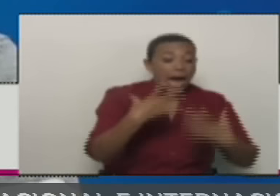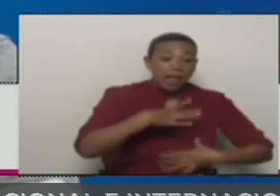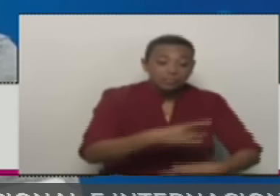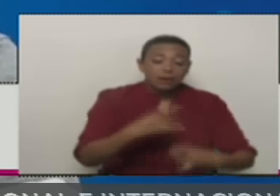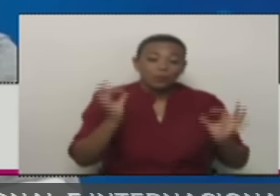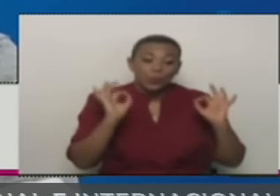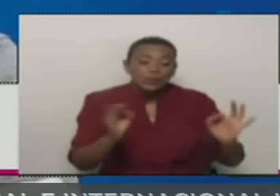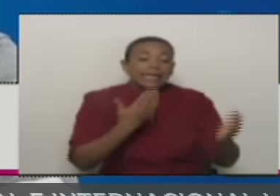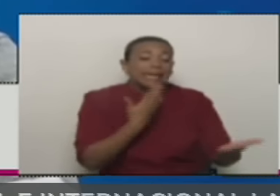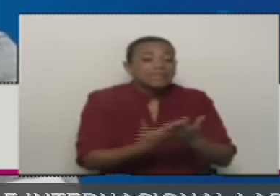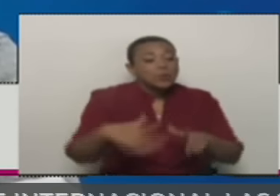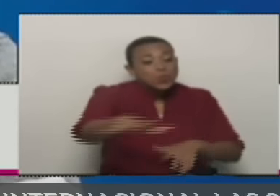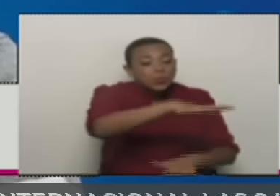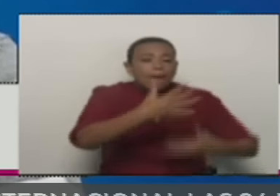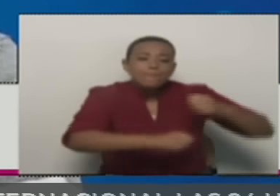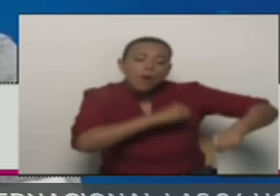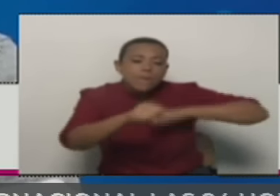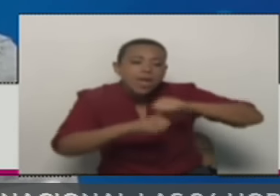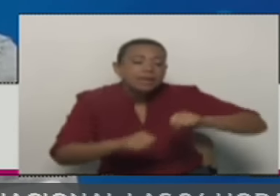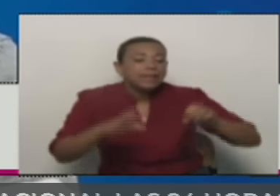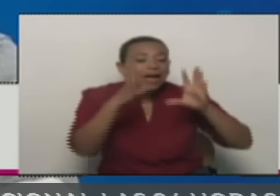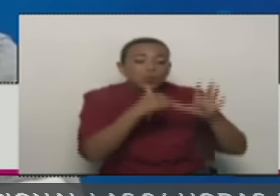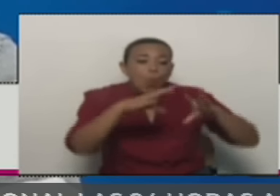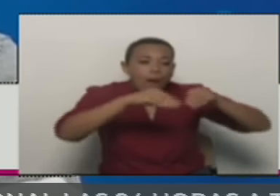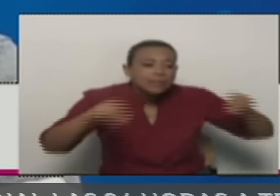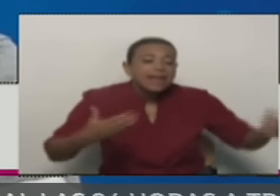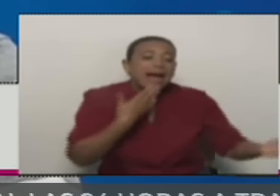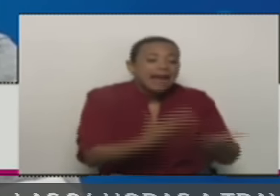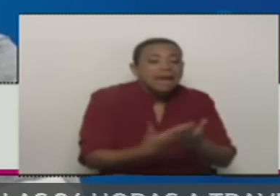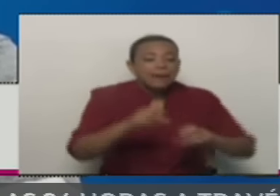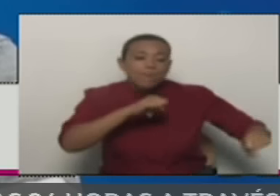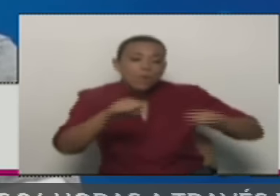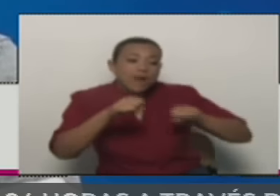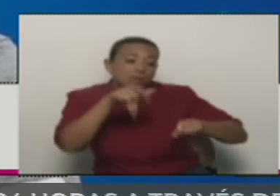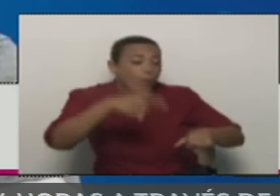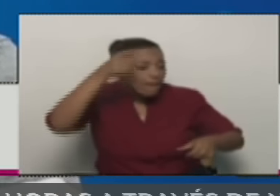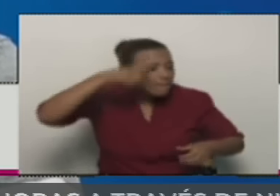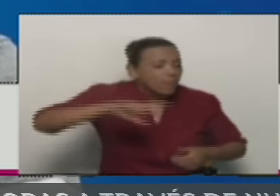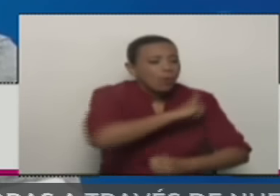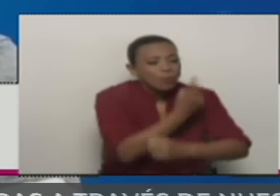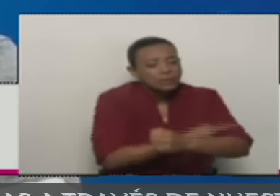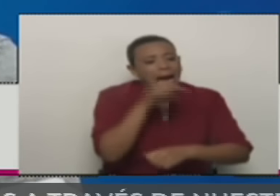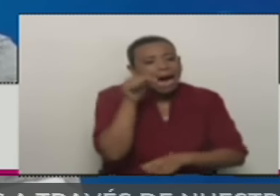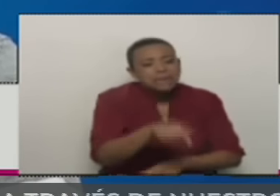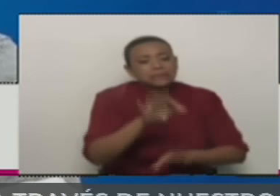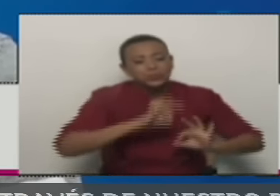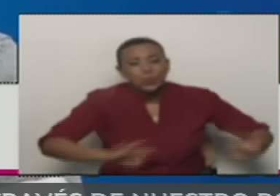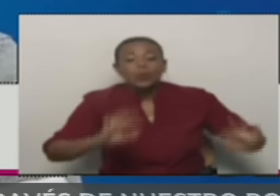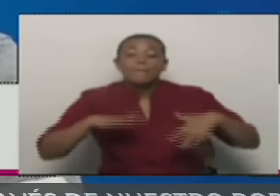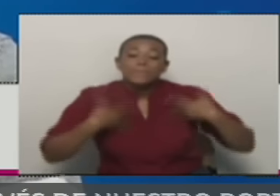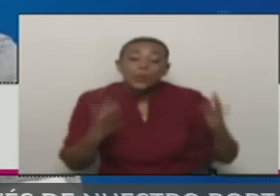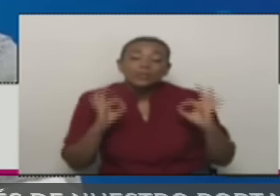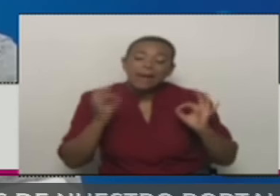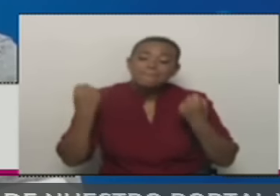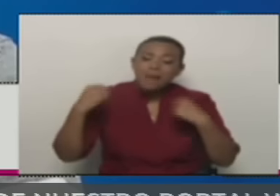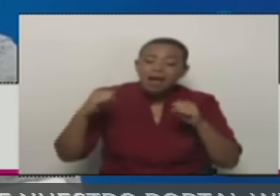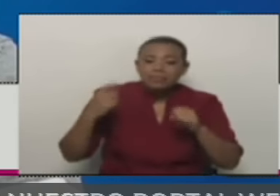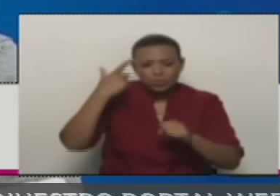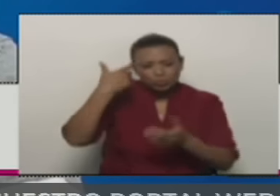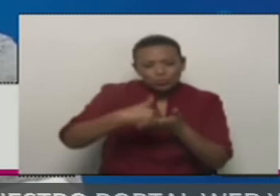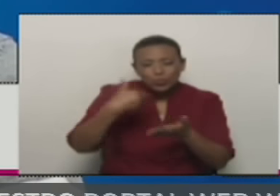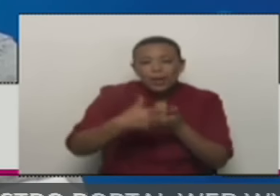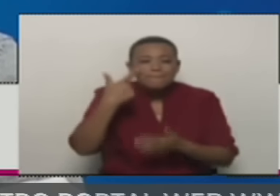oportunidad, gracias a este movimiento Sin Tierra, gracias a nuestro movimiento, de poder avanzar. Y aquí fue que pude poner en práctica